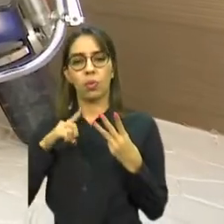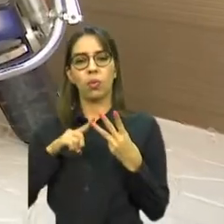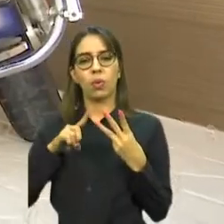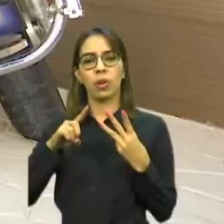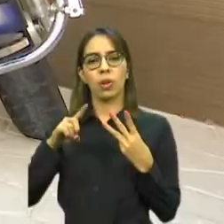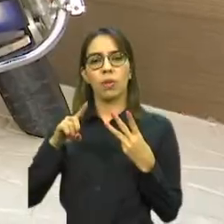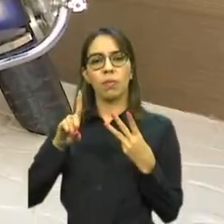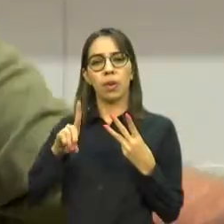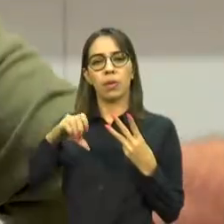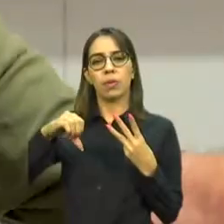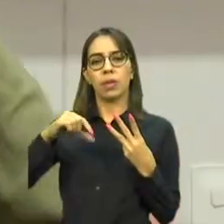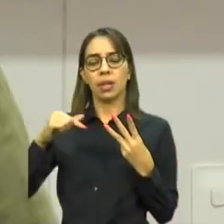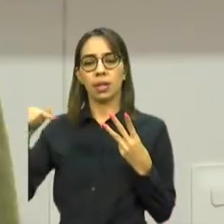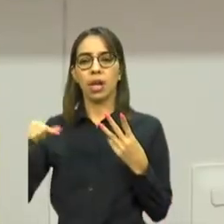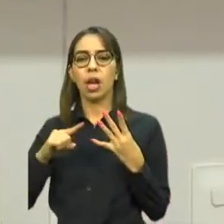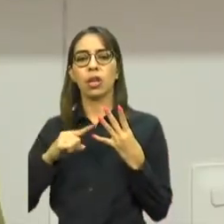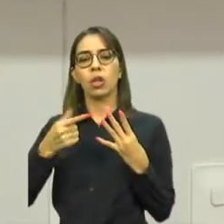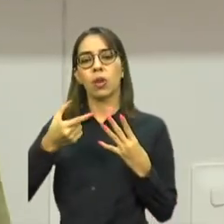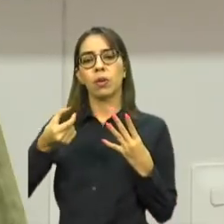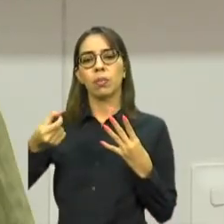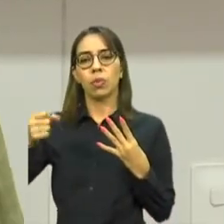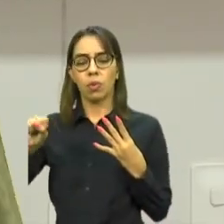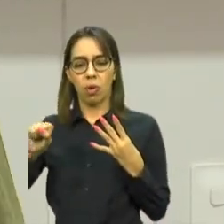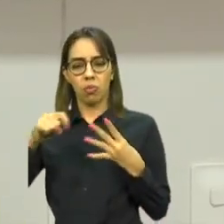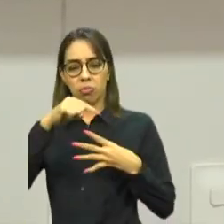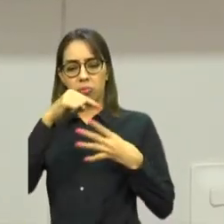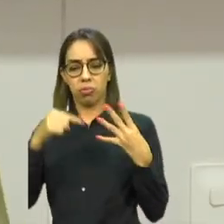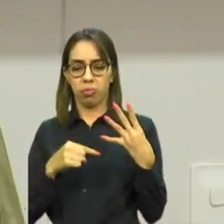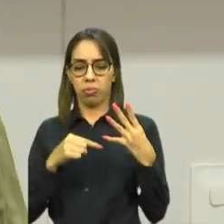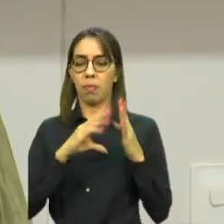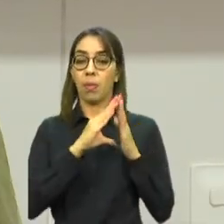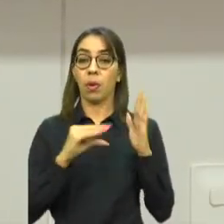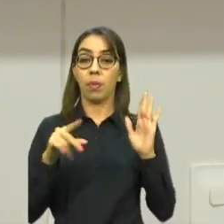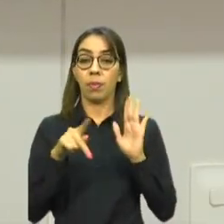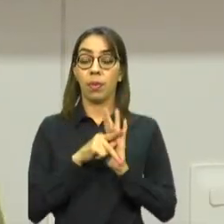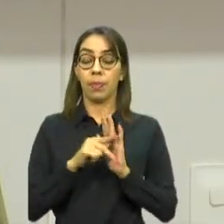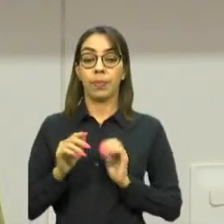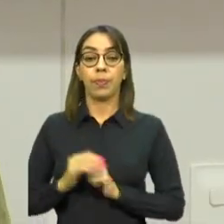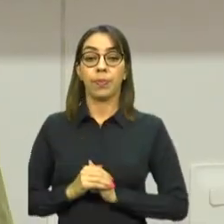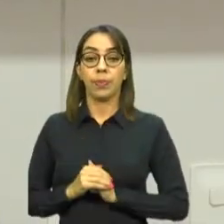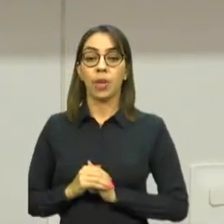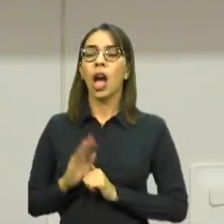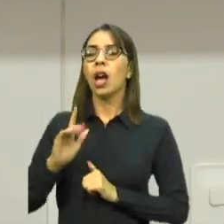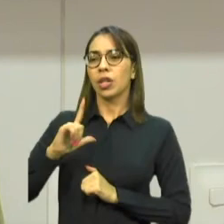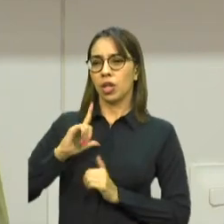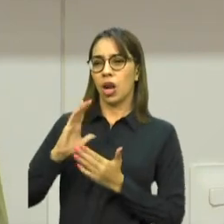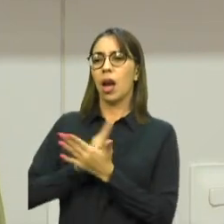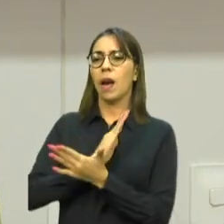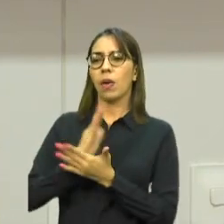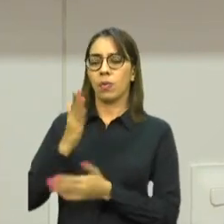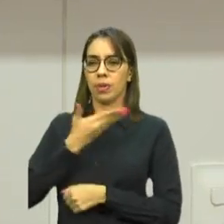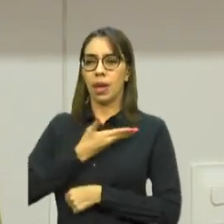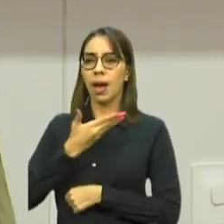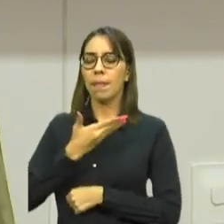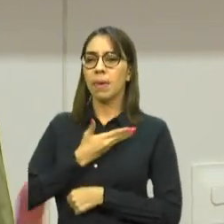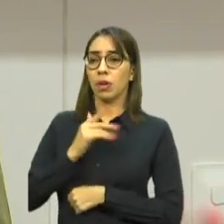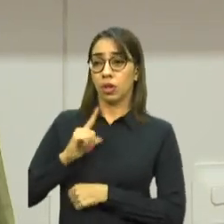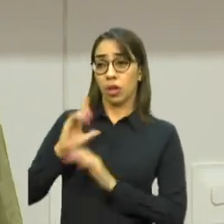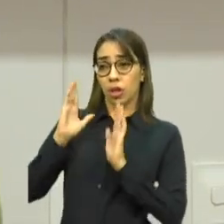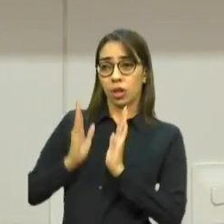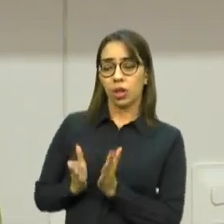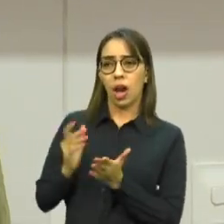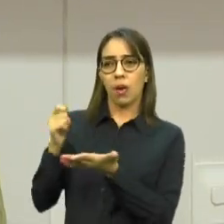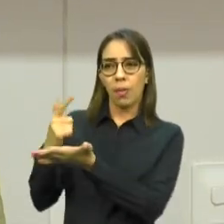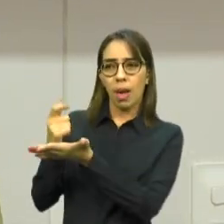de 2008. Até alguns amigos tinham motonetas, eu tinha vontade de ter a motoneta, eu nunca consegui. E o tempo